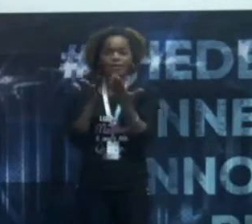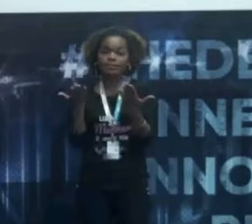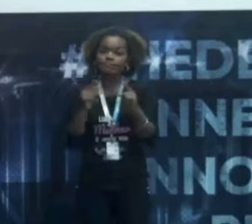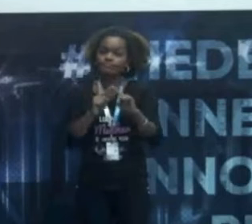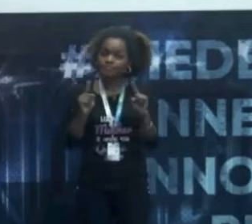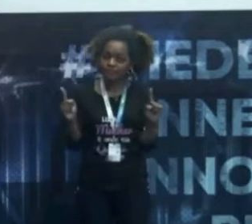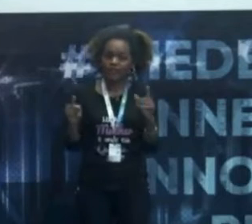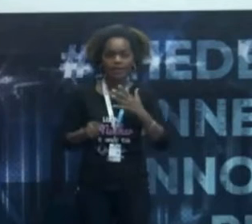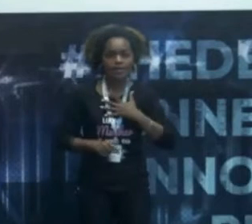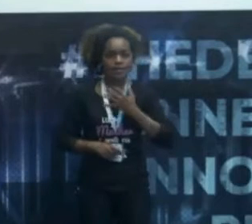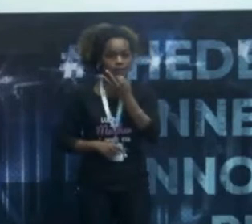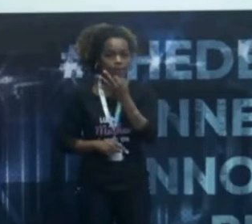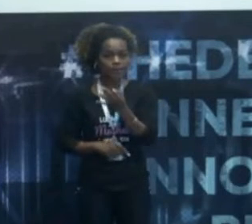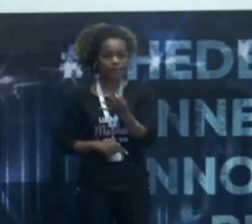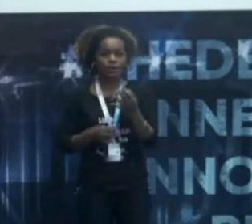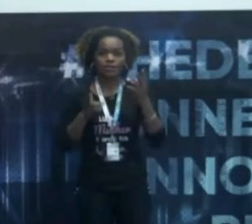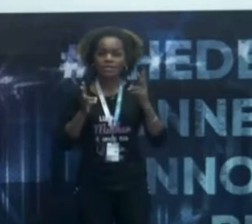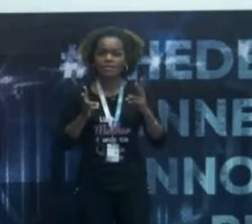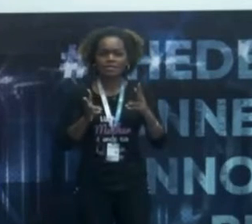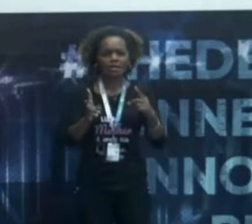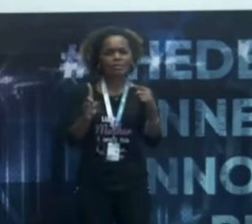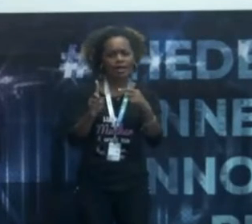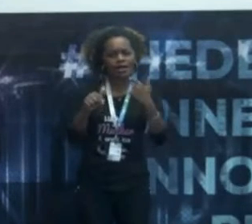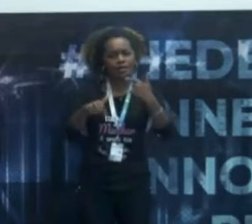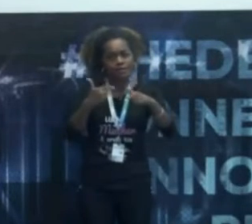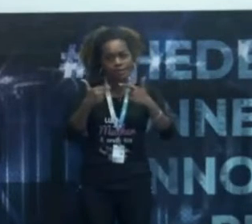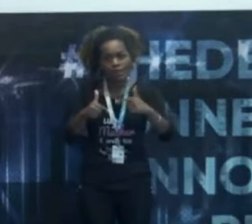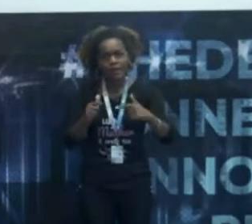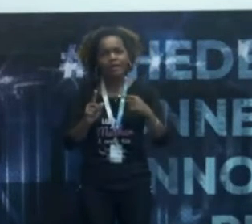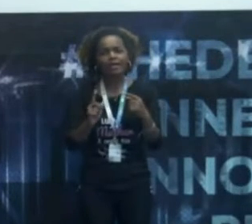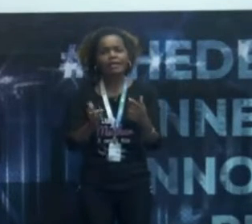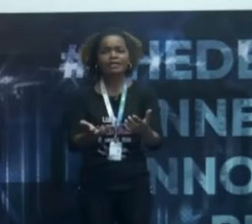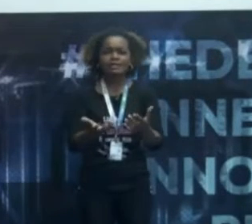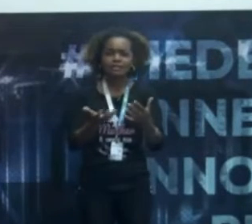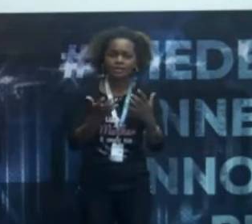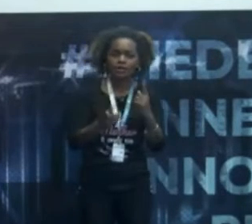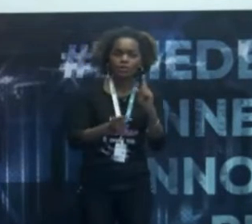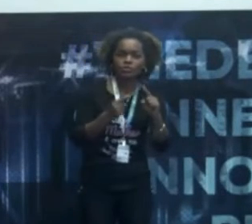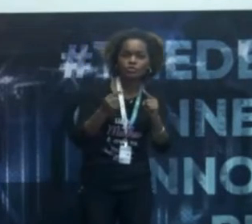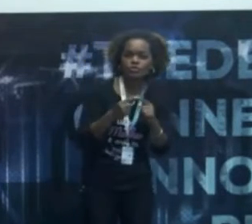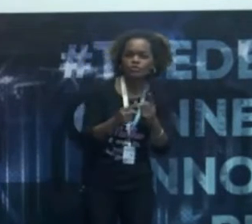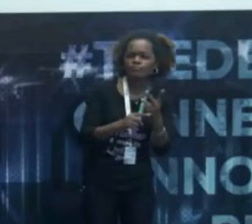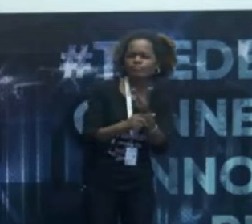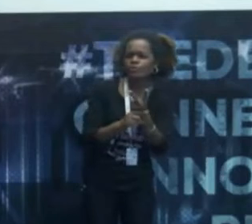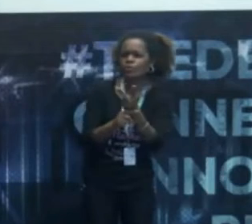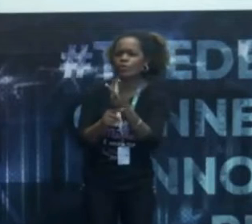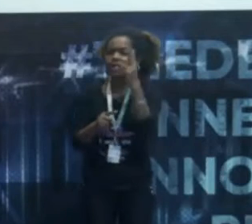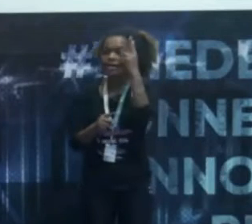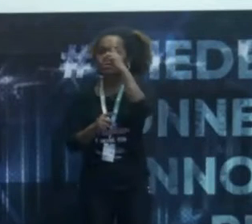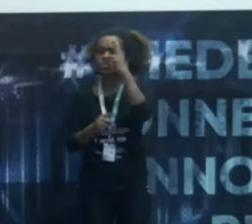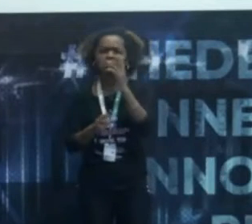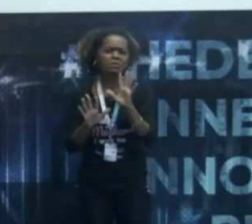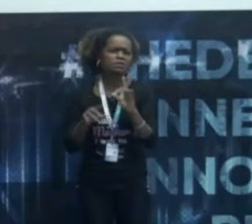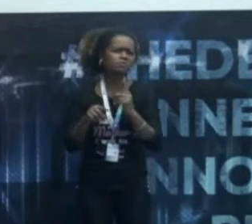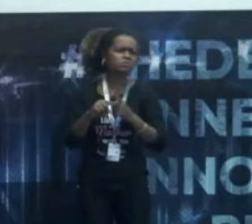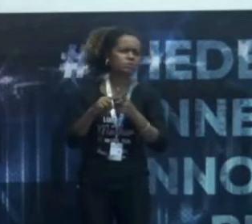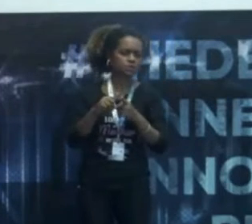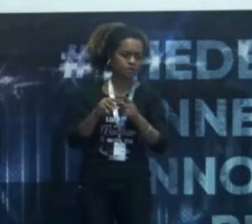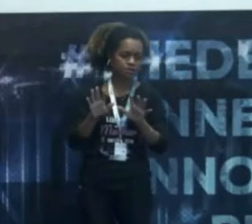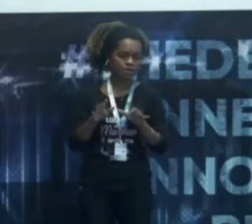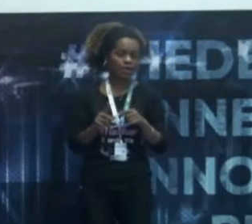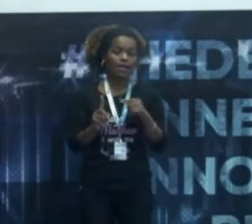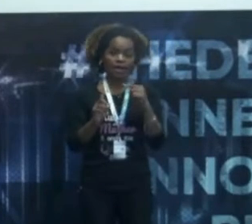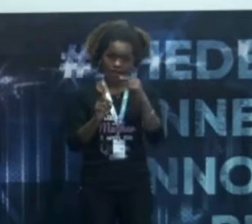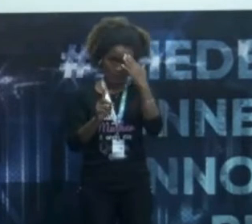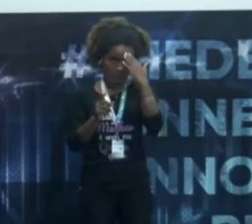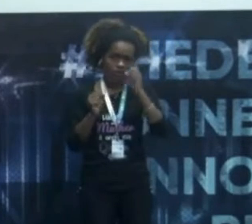sempre, tudo que eu trabalho, assim, eu procuro muito buscar a história, né? O porquê das coisas, né? E eu entendo também